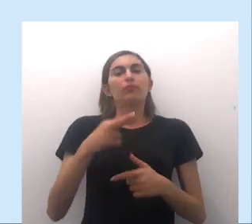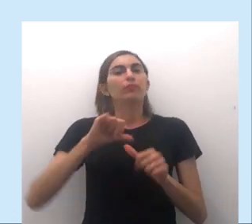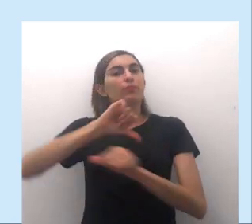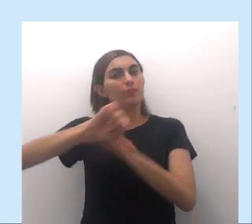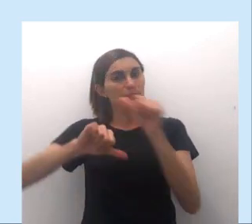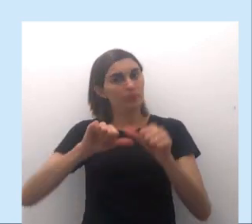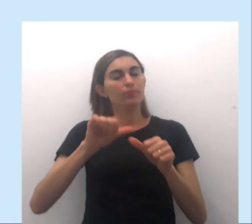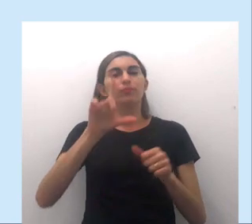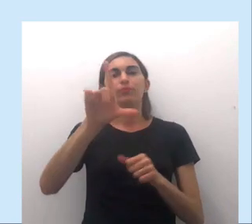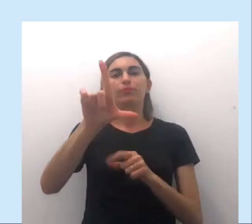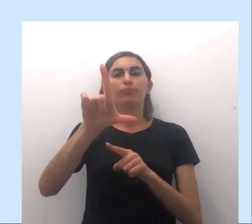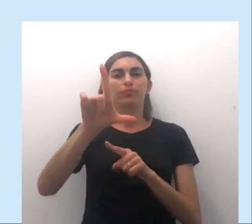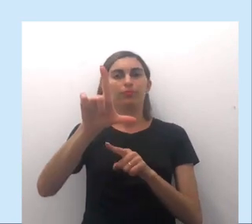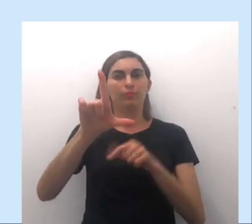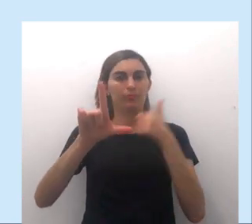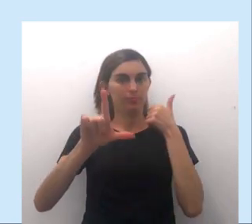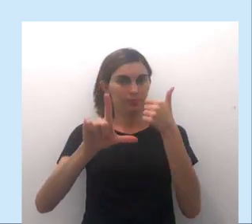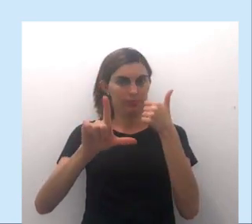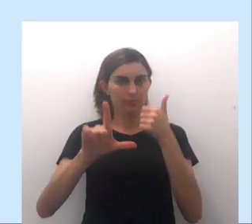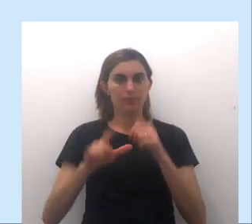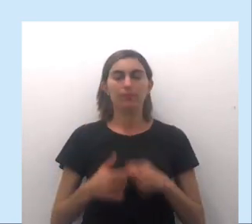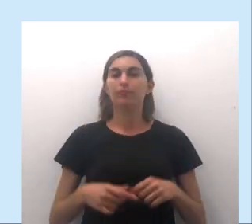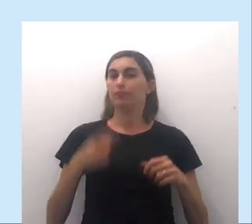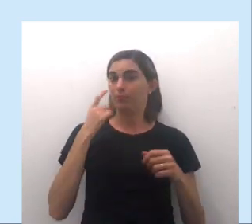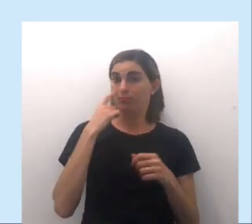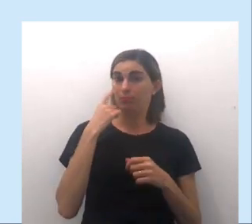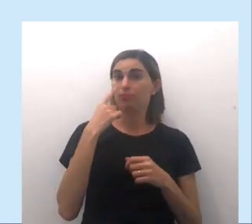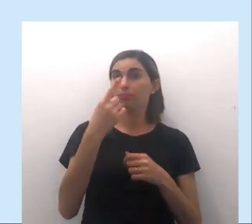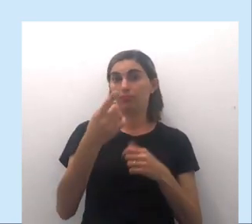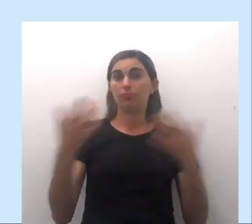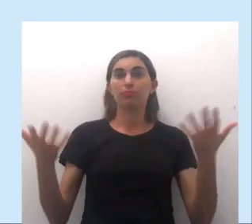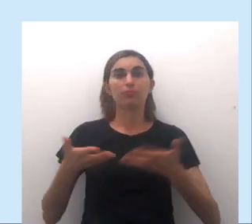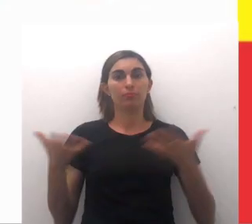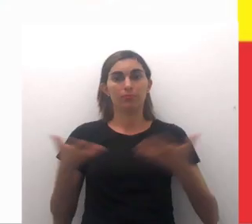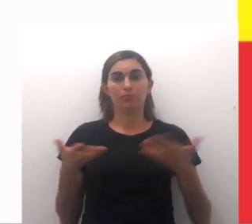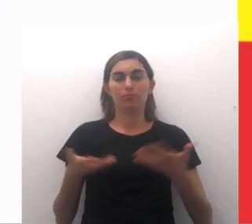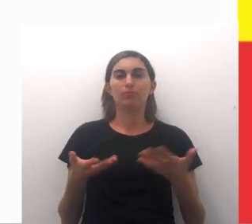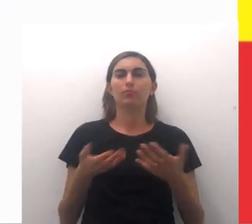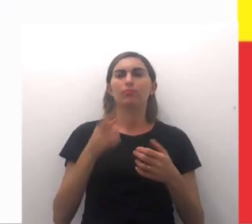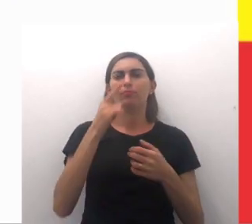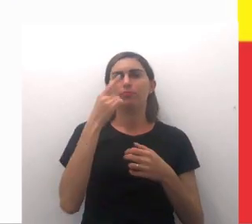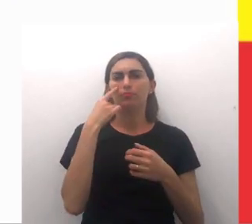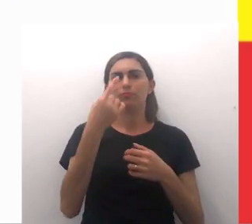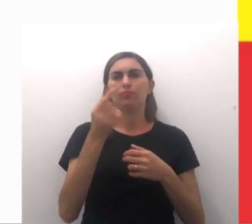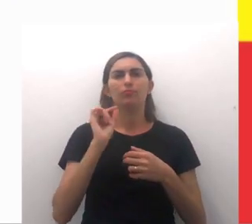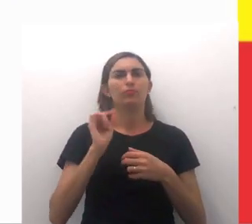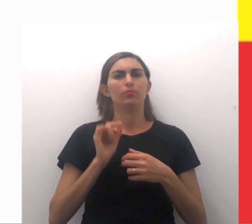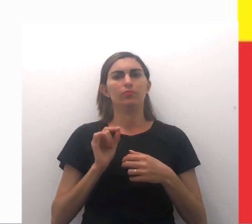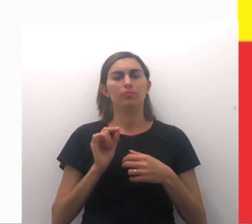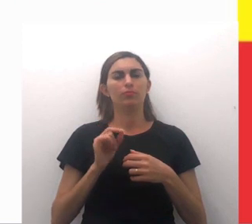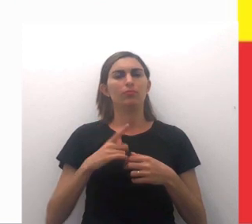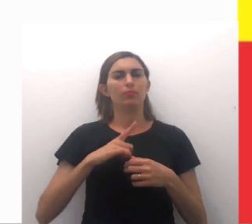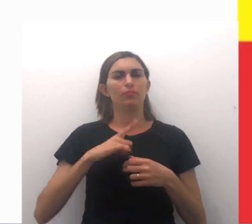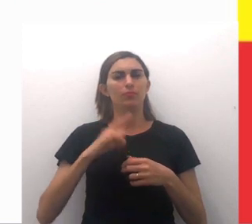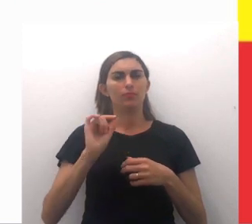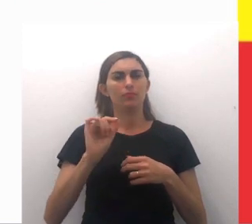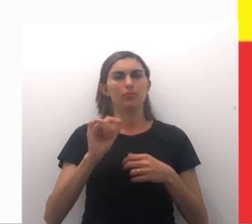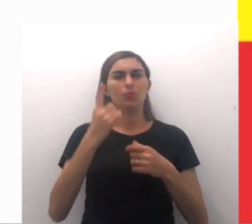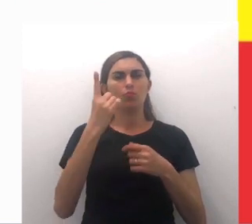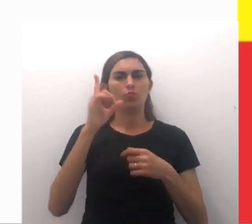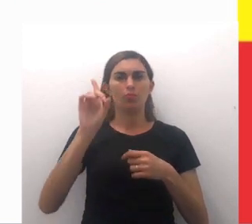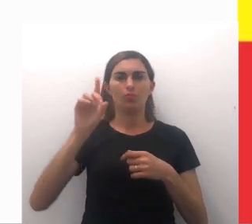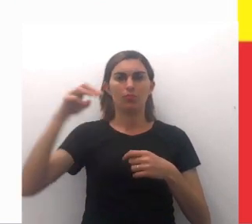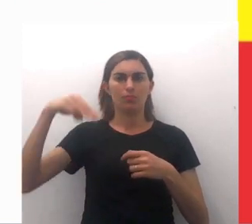vai ser transformado em litros. Beleza? Então, ó, veja aí agora na tela de vocês o seguinte, ó, que